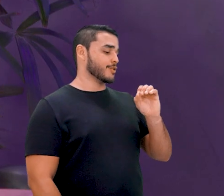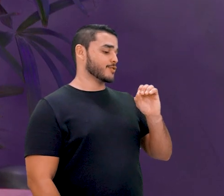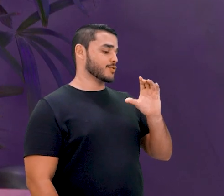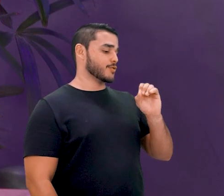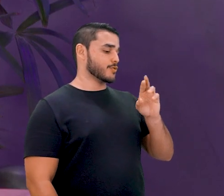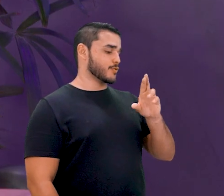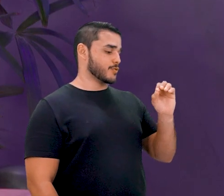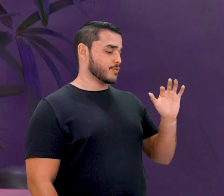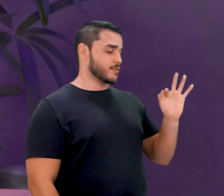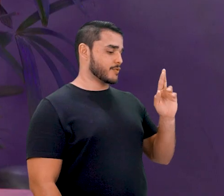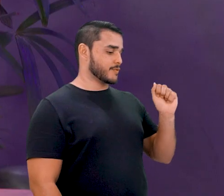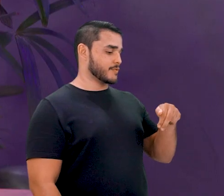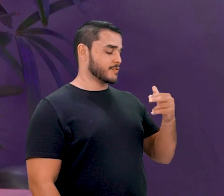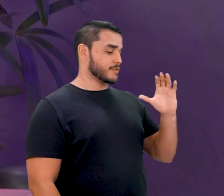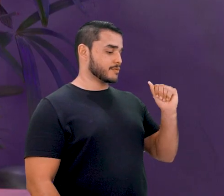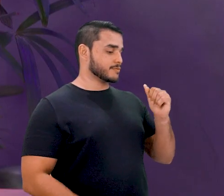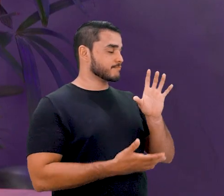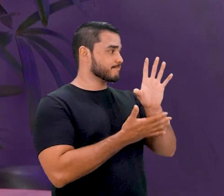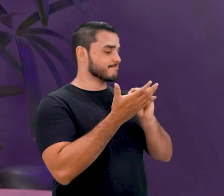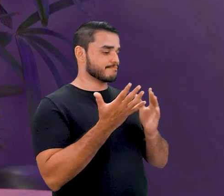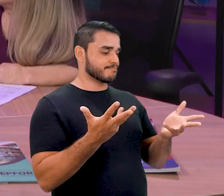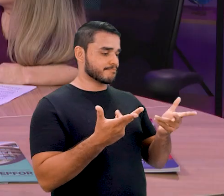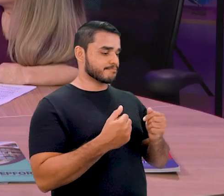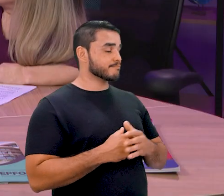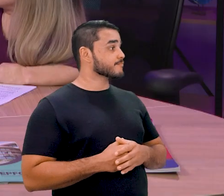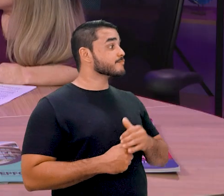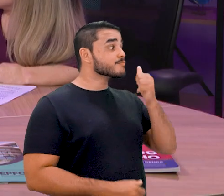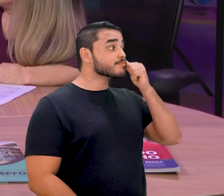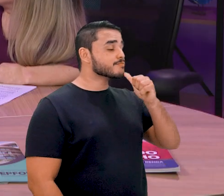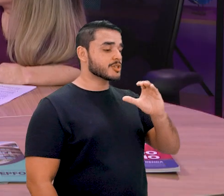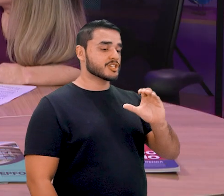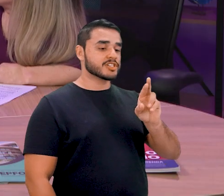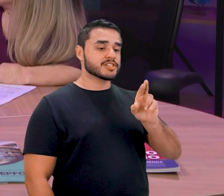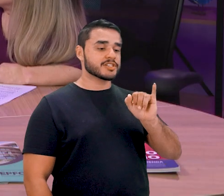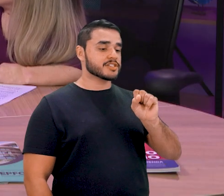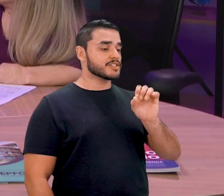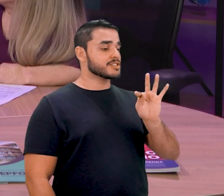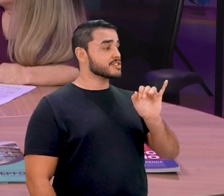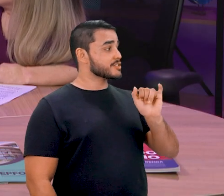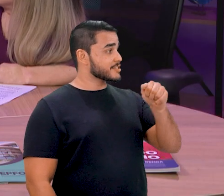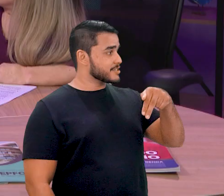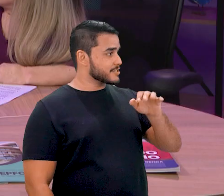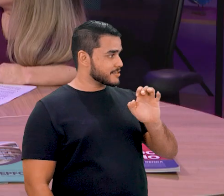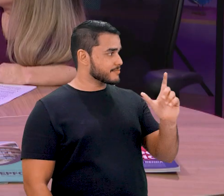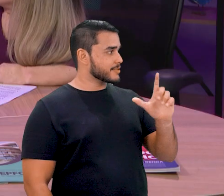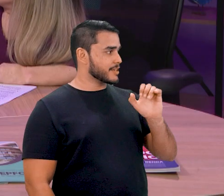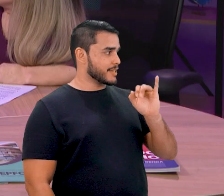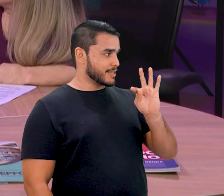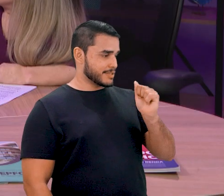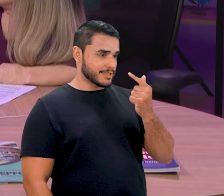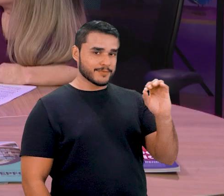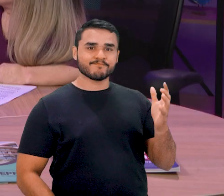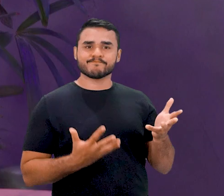sou a minha divona, assim. Doutora Cristiane Leitão é alguém que tem me inspirado bastante, que eu tenho... Com certeza.